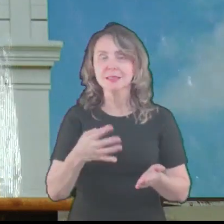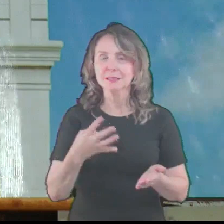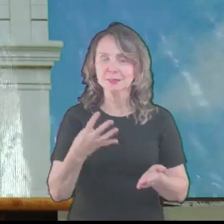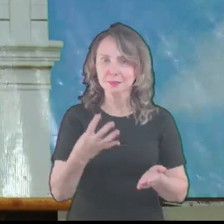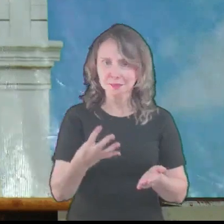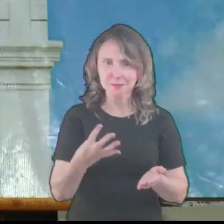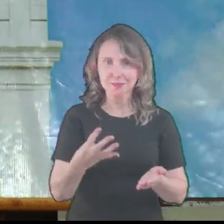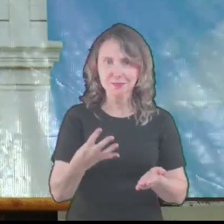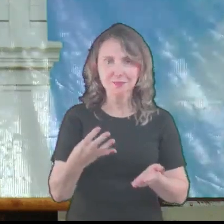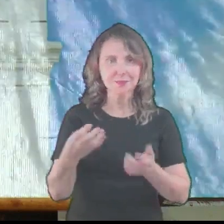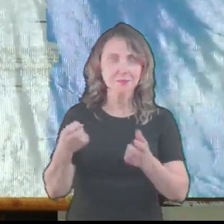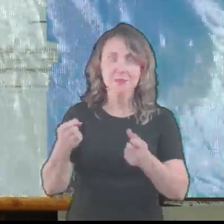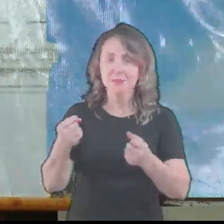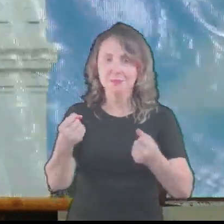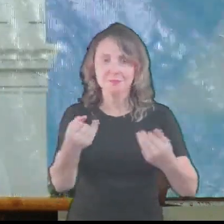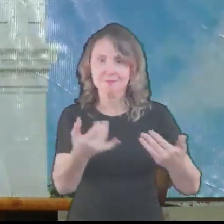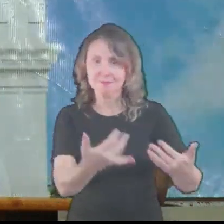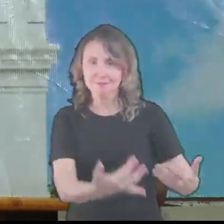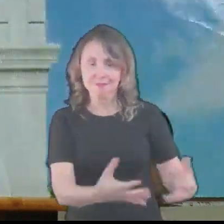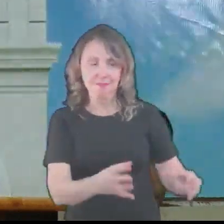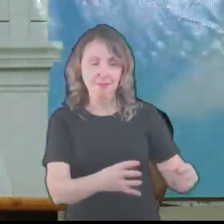ele vai dizer para os seus discípulos: